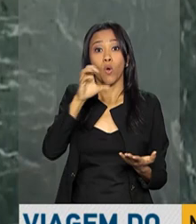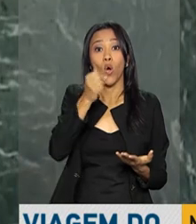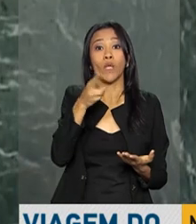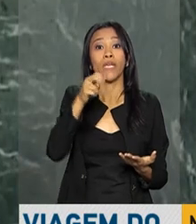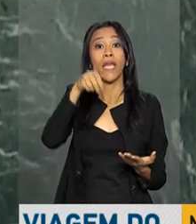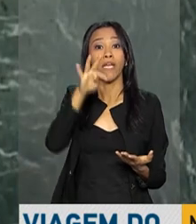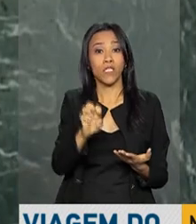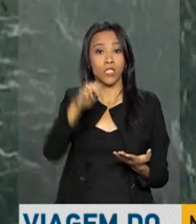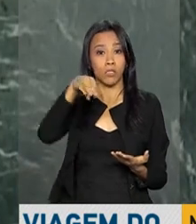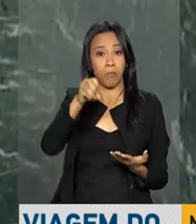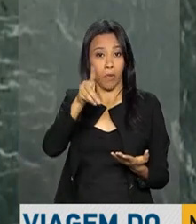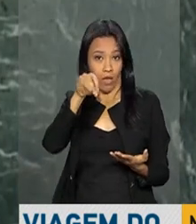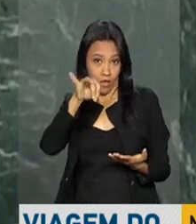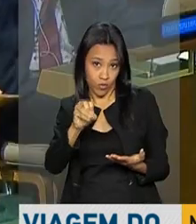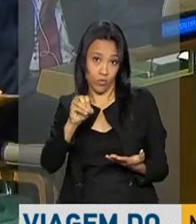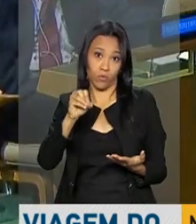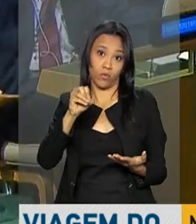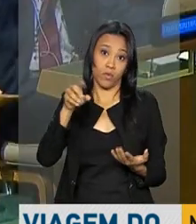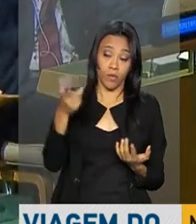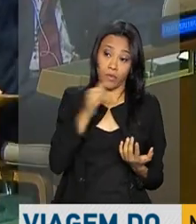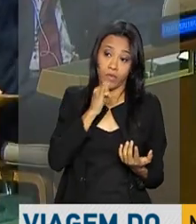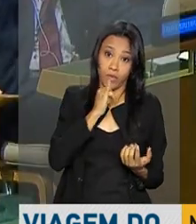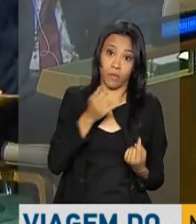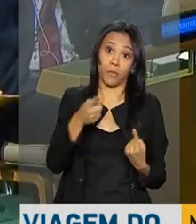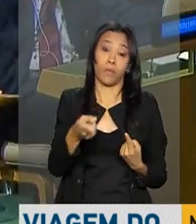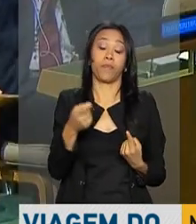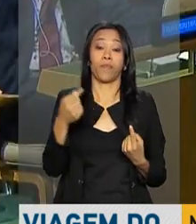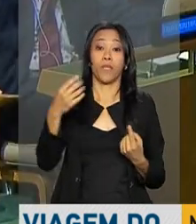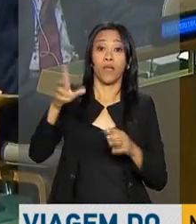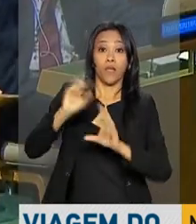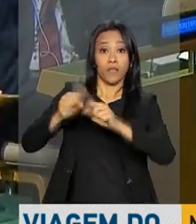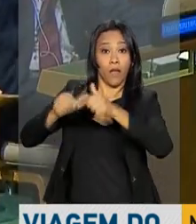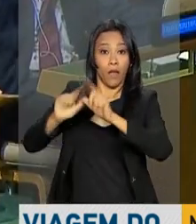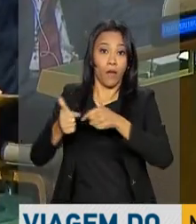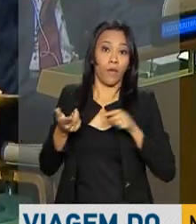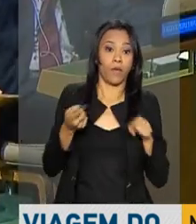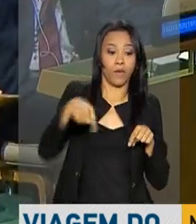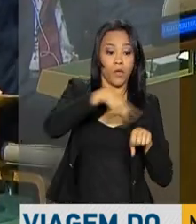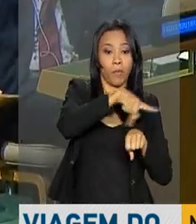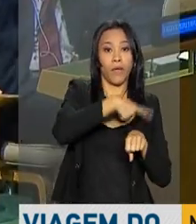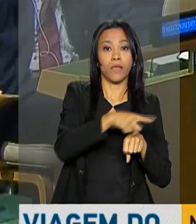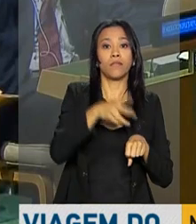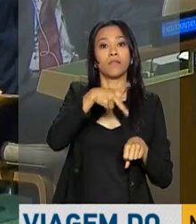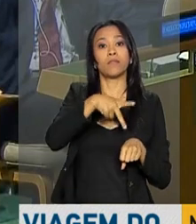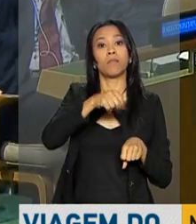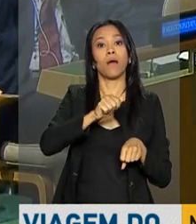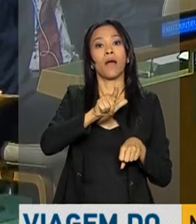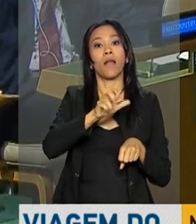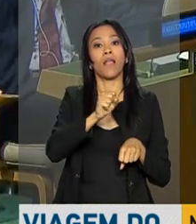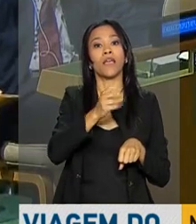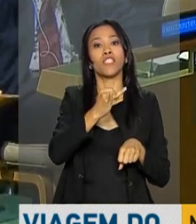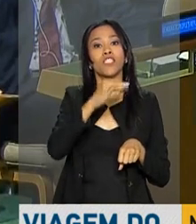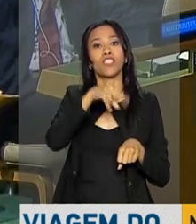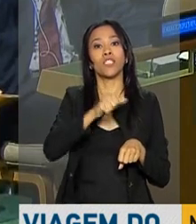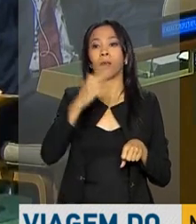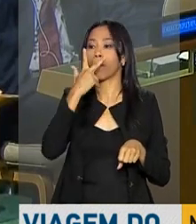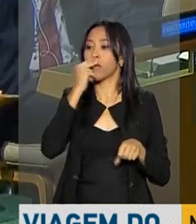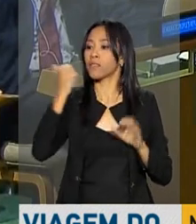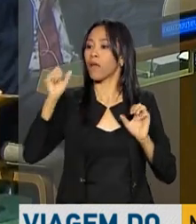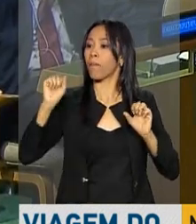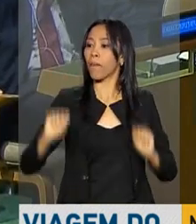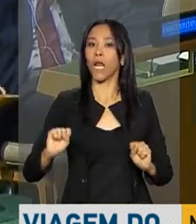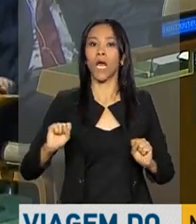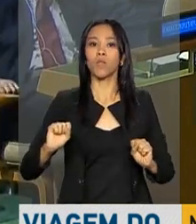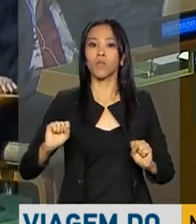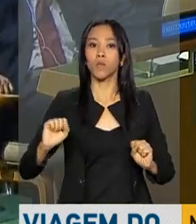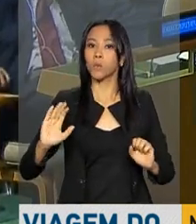as tratativas entre Israel e a Palestina encontram-se paralisadas. Amigo de